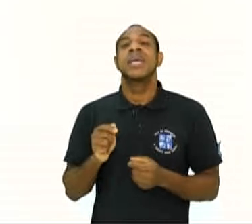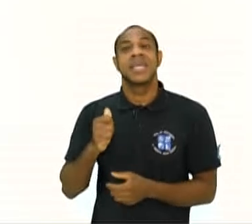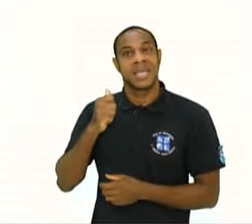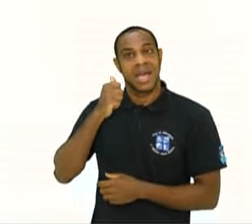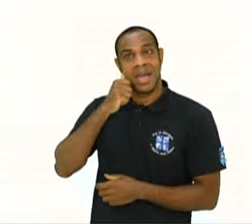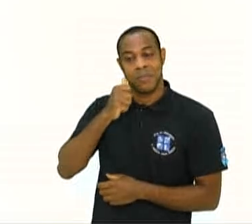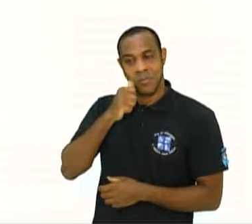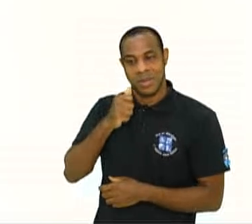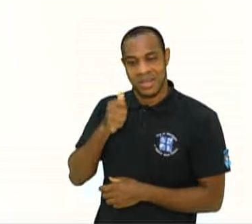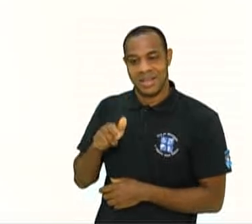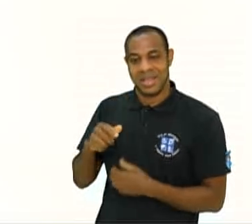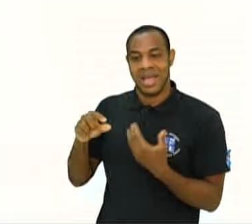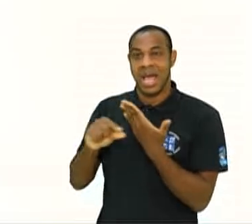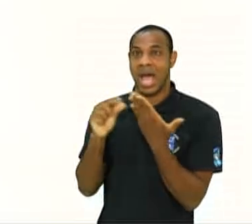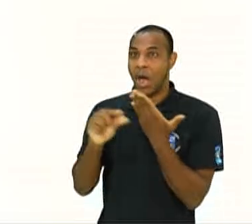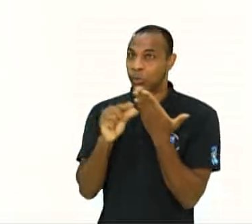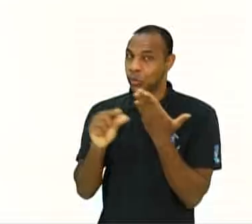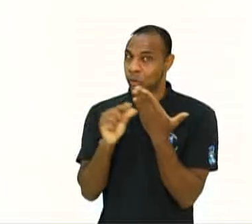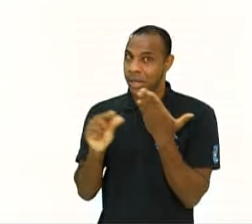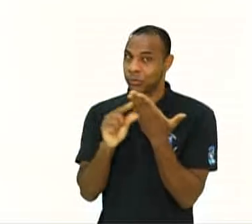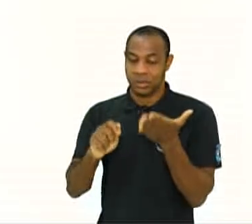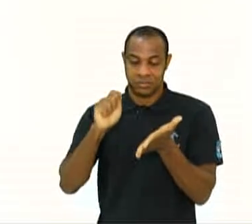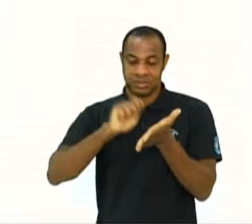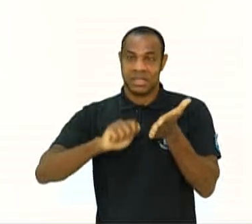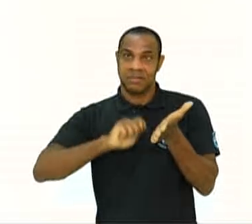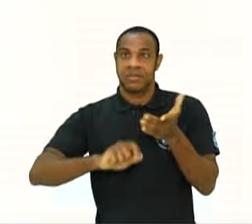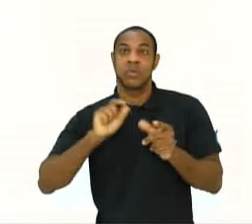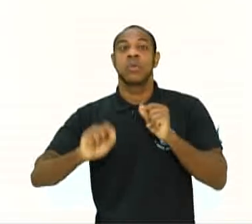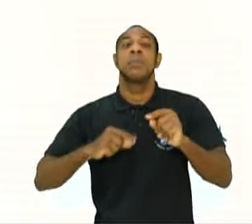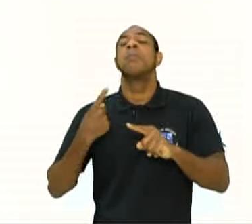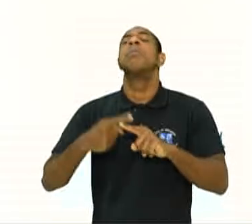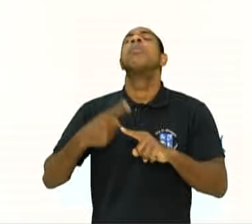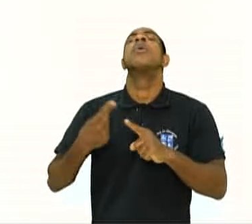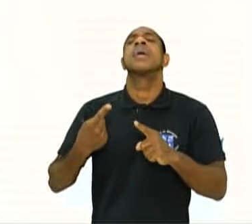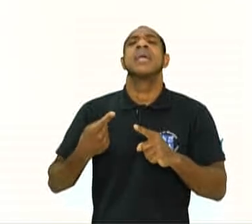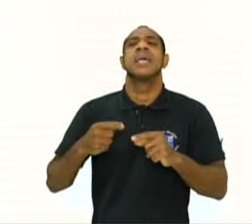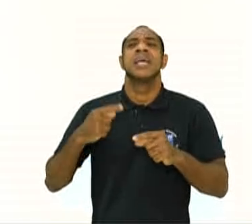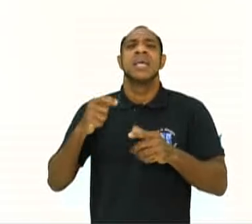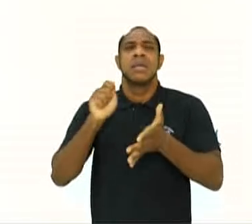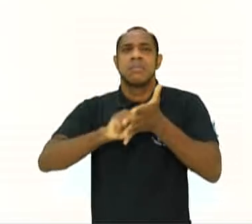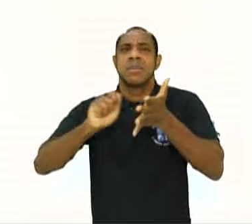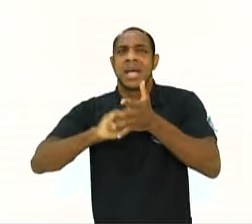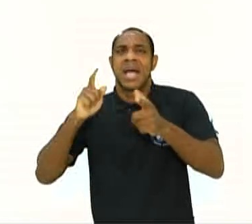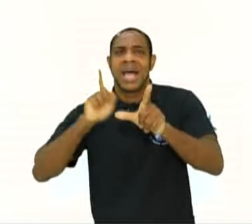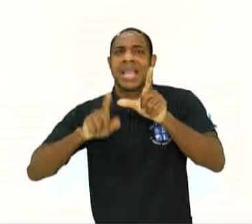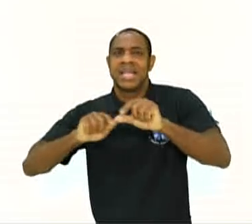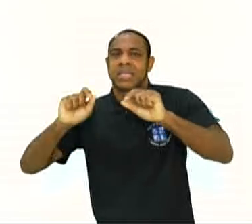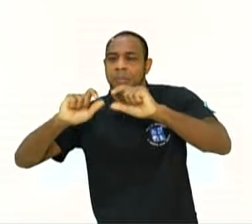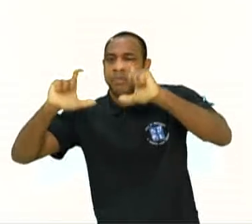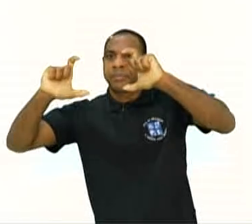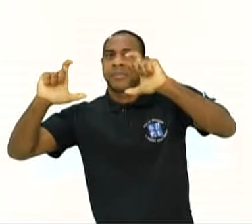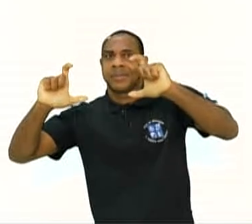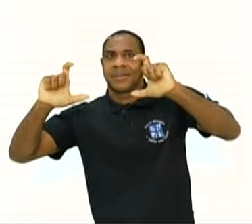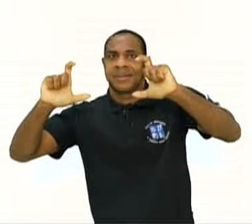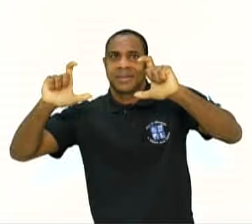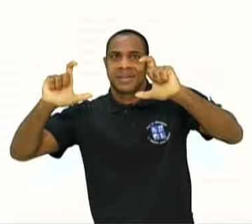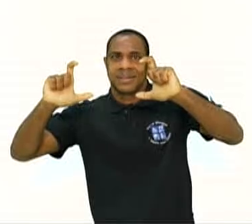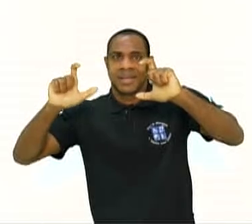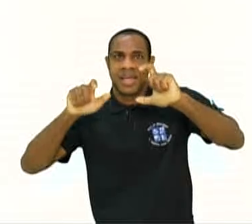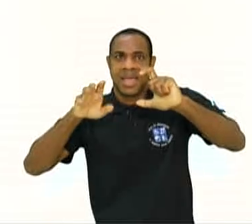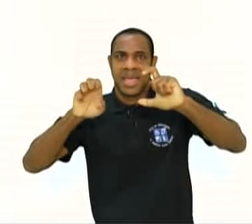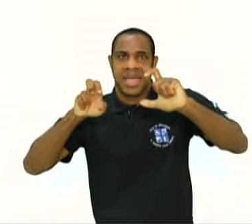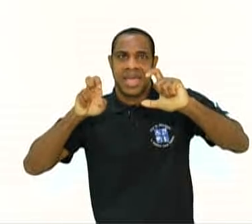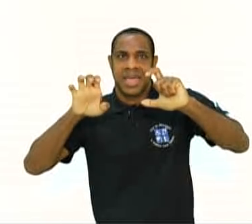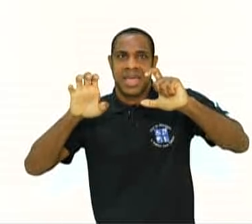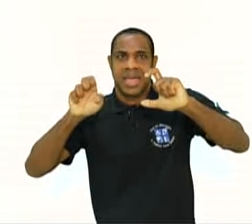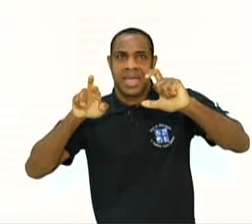escreveu ever e ceiling com letras com caixa alta? Qual foi a intenção dela? Vou dar um tempinho